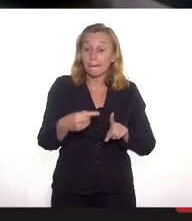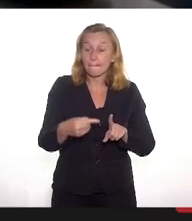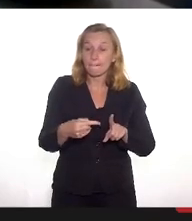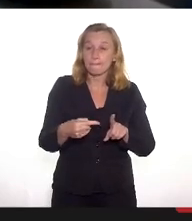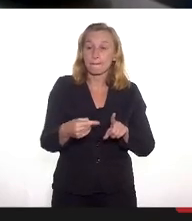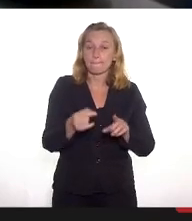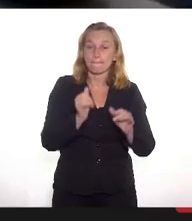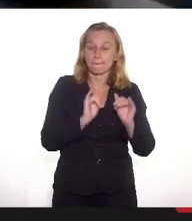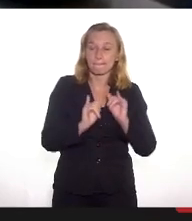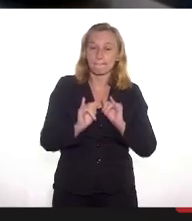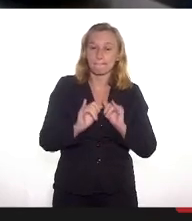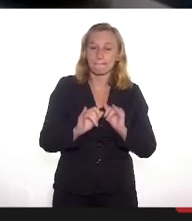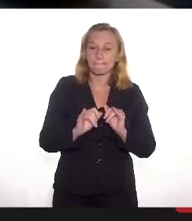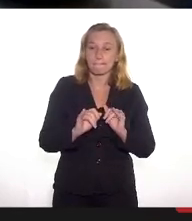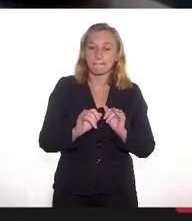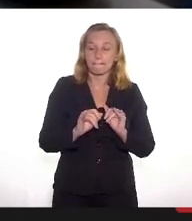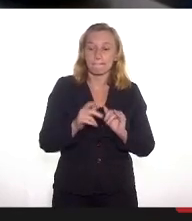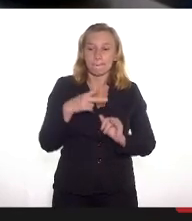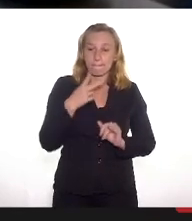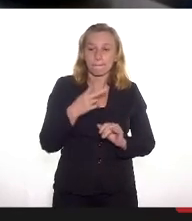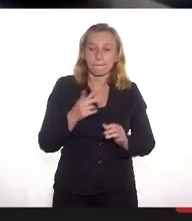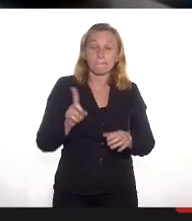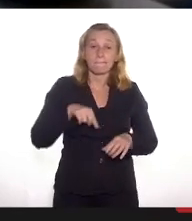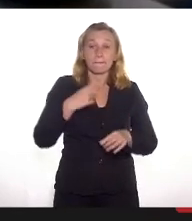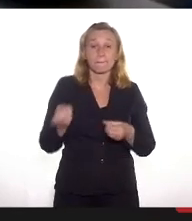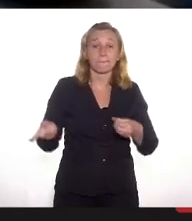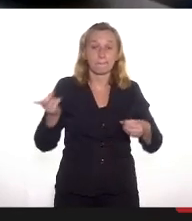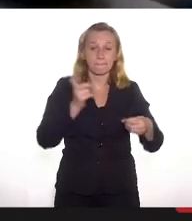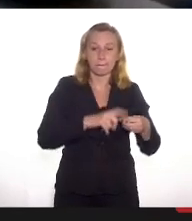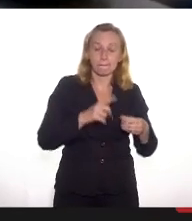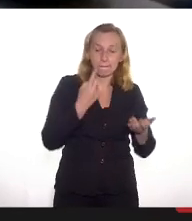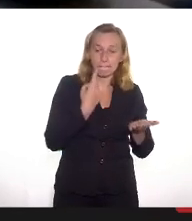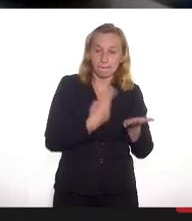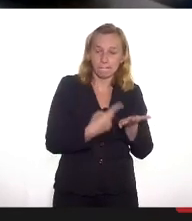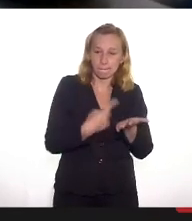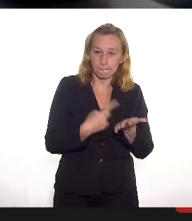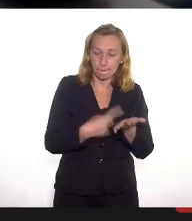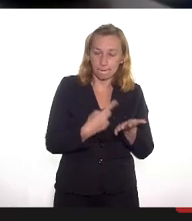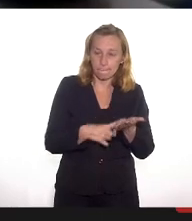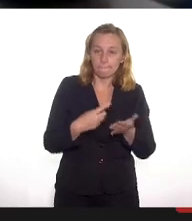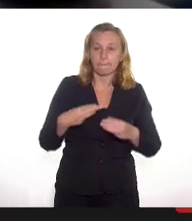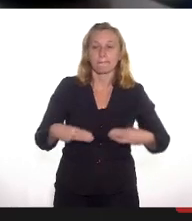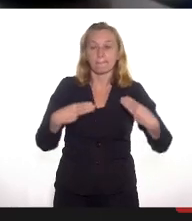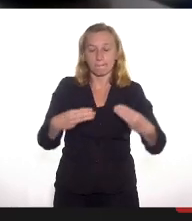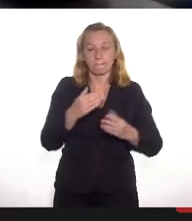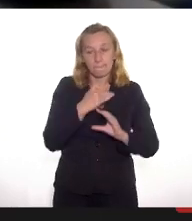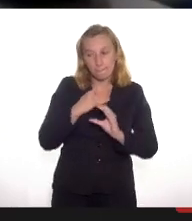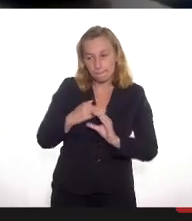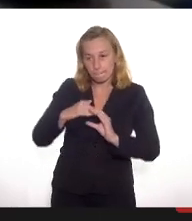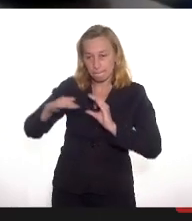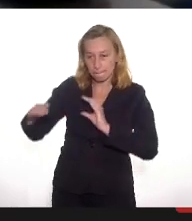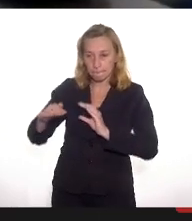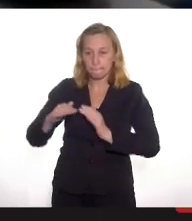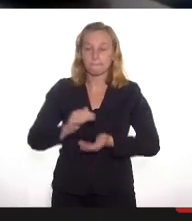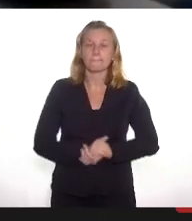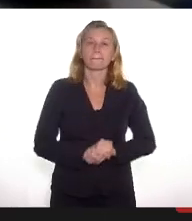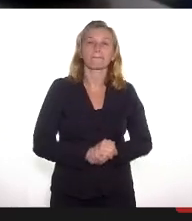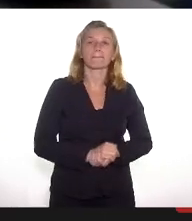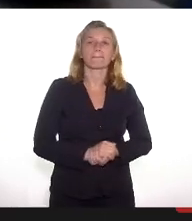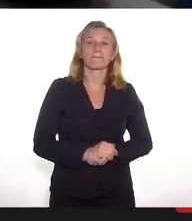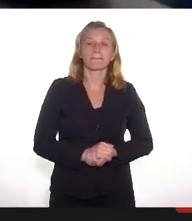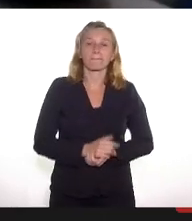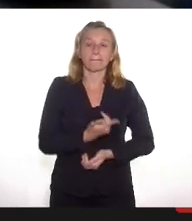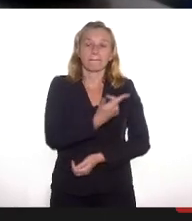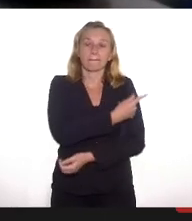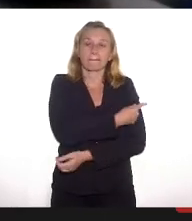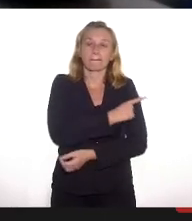atendido logo depois que a gente fez no Play passou o dest o ministério encaminhou né o Pedrinho caminhote